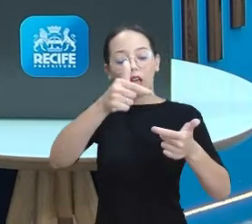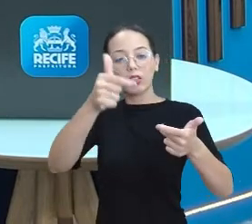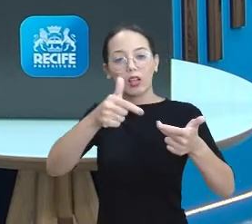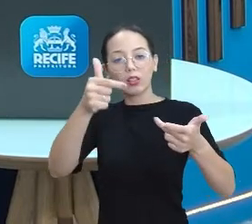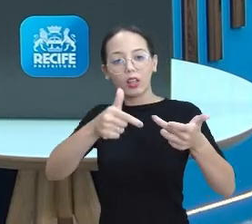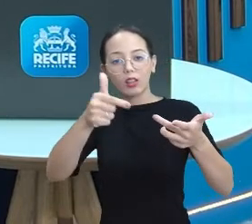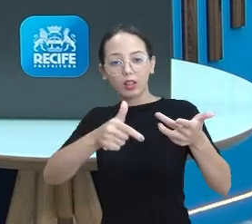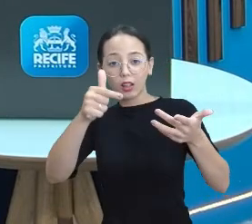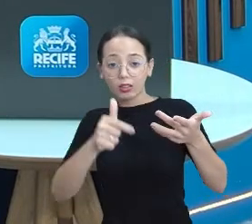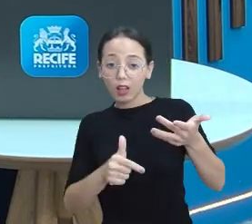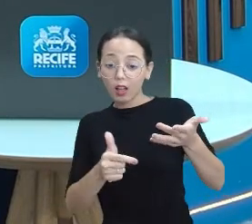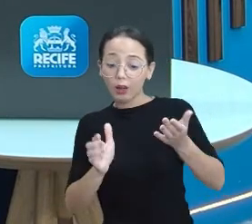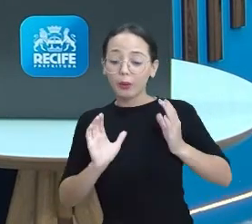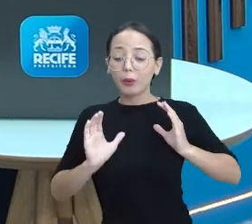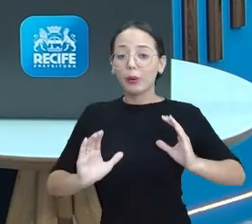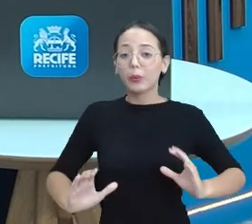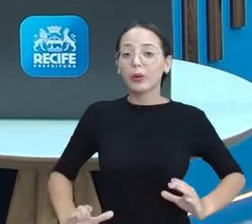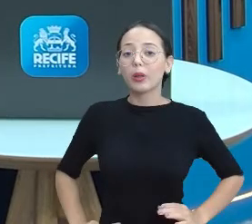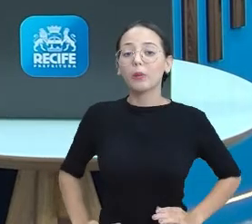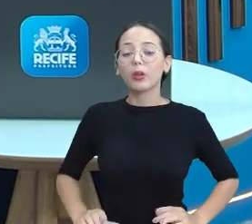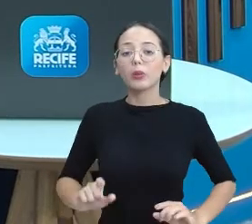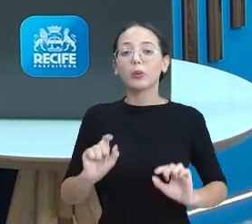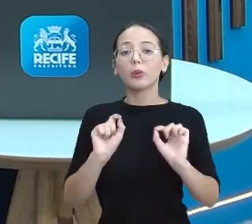várias vezes, esse comportamento